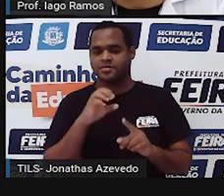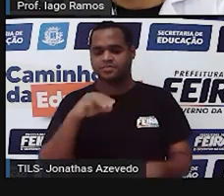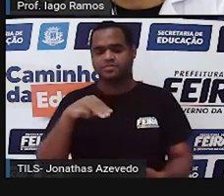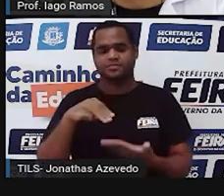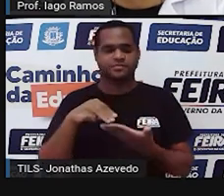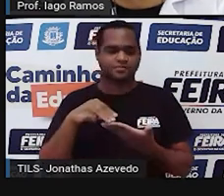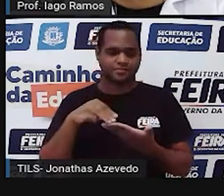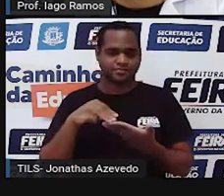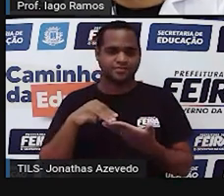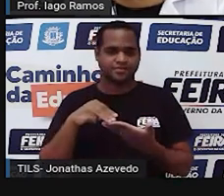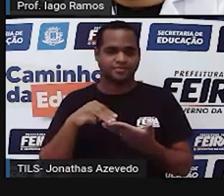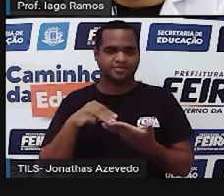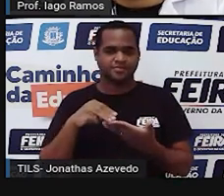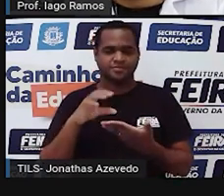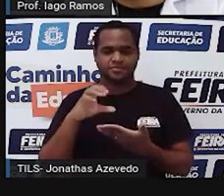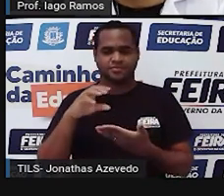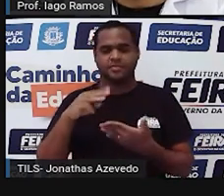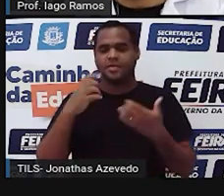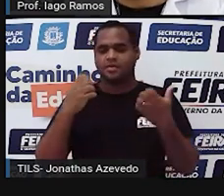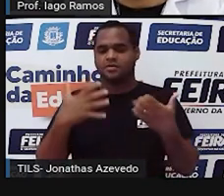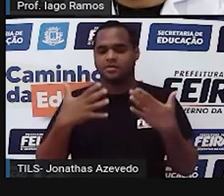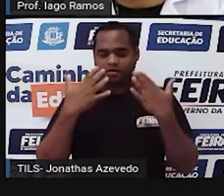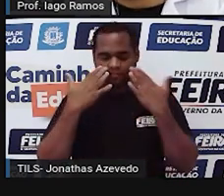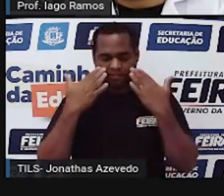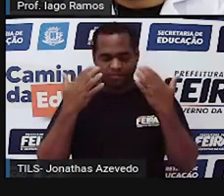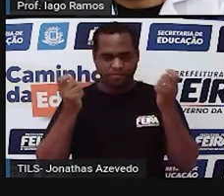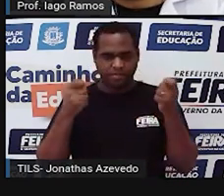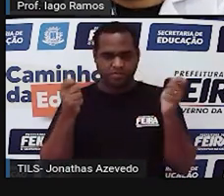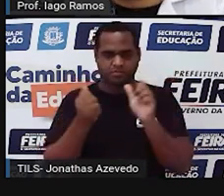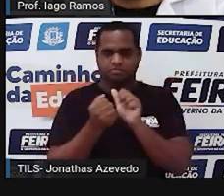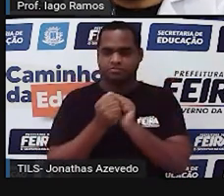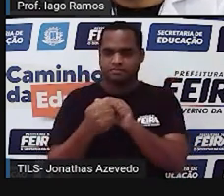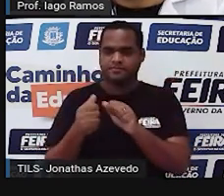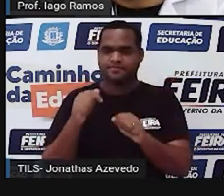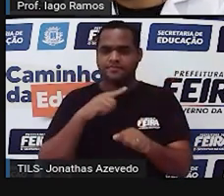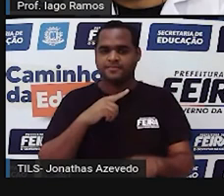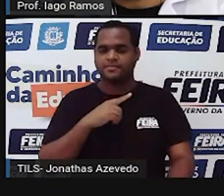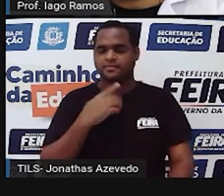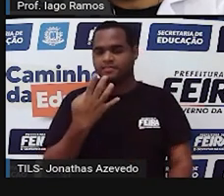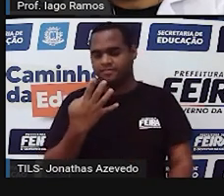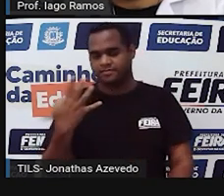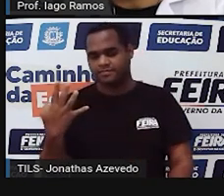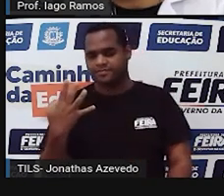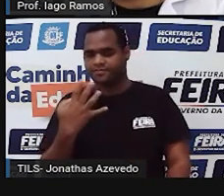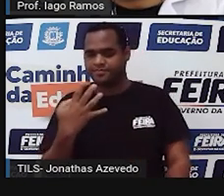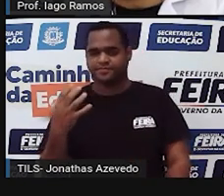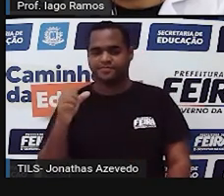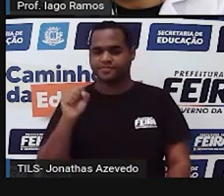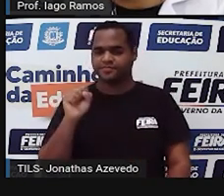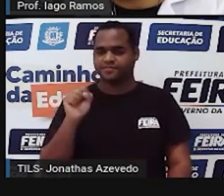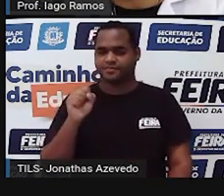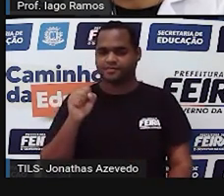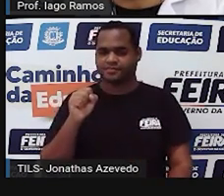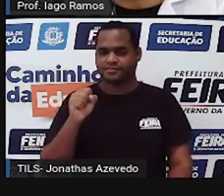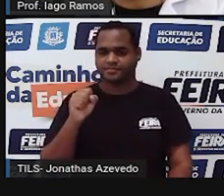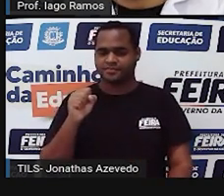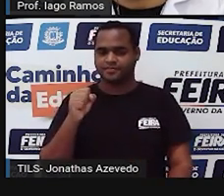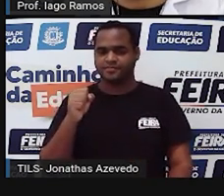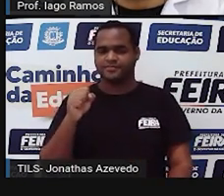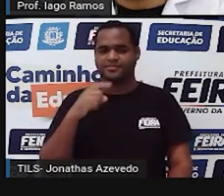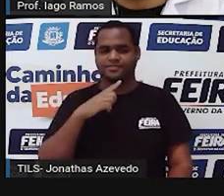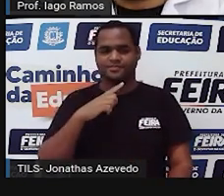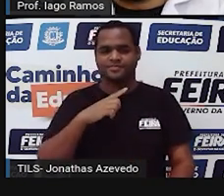em Oi e aí a gente pode também juntar quatro mais quatro né 4 + 4